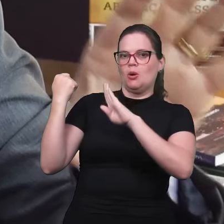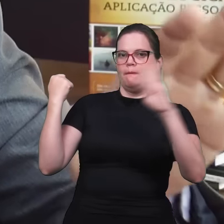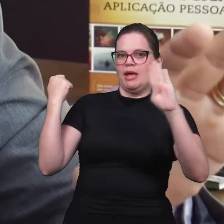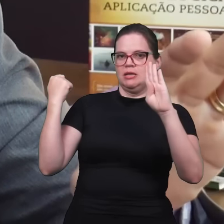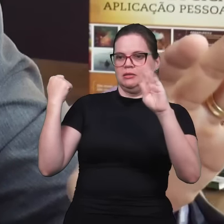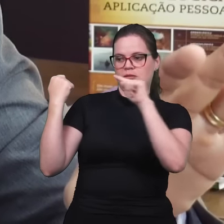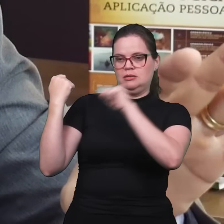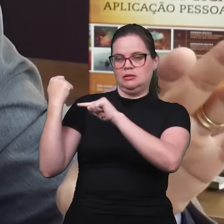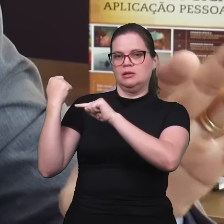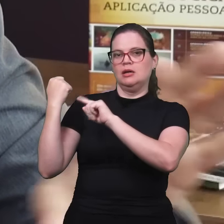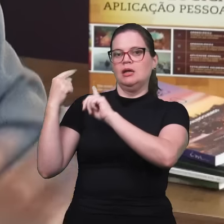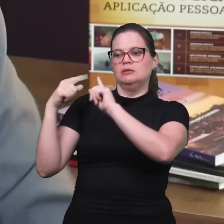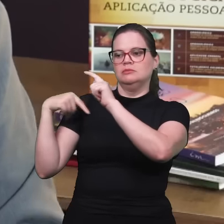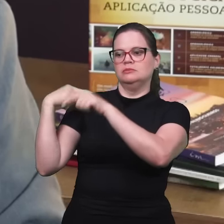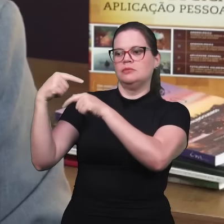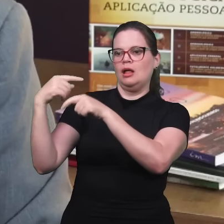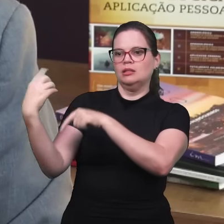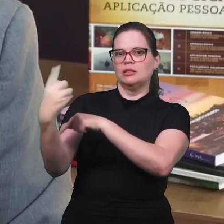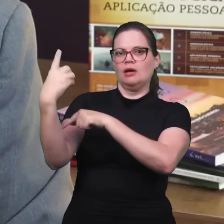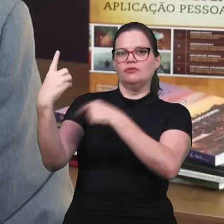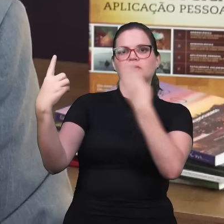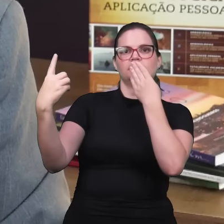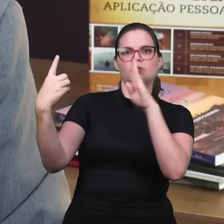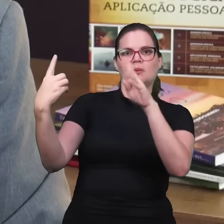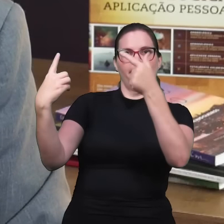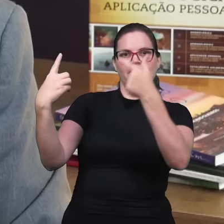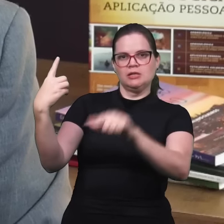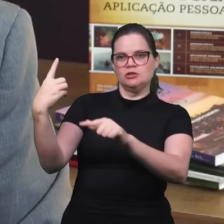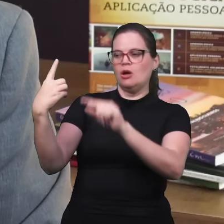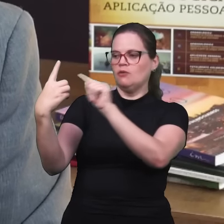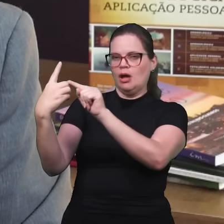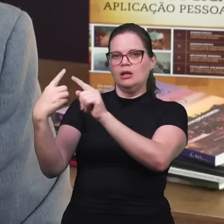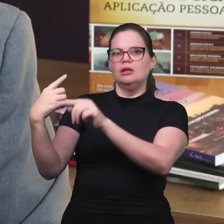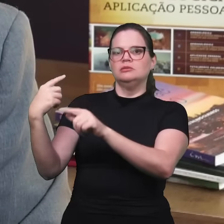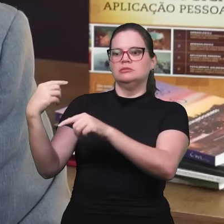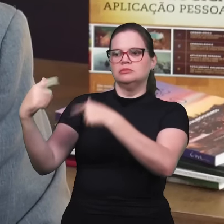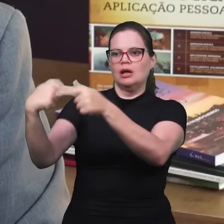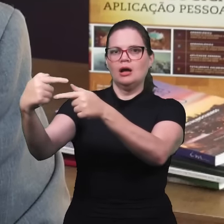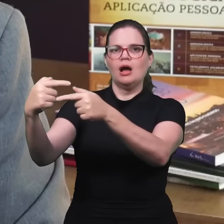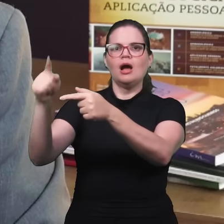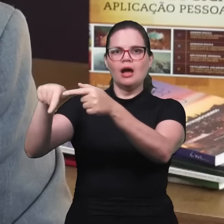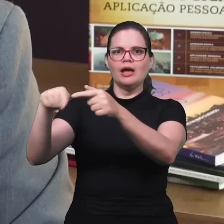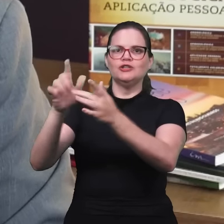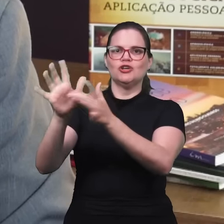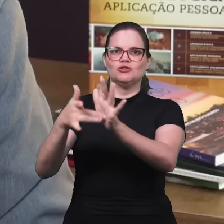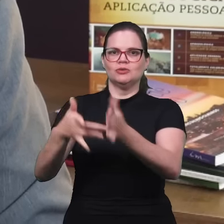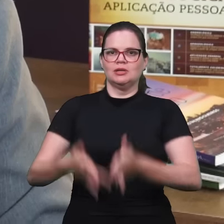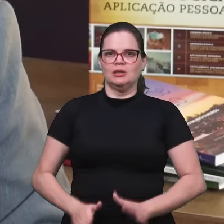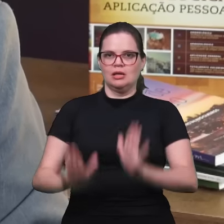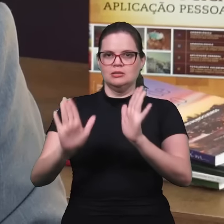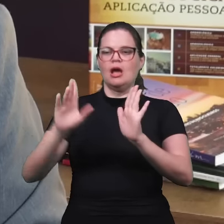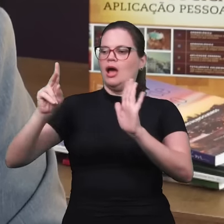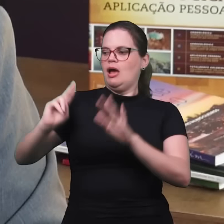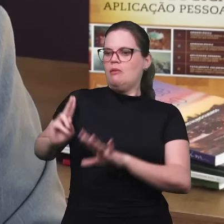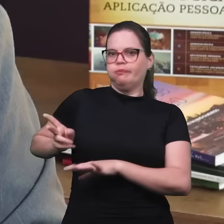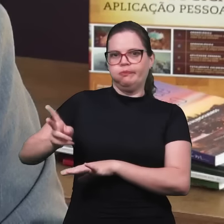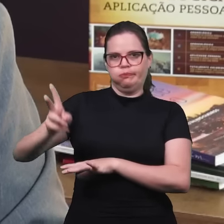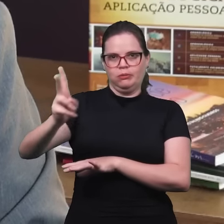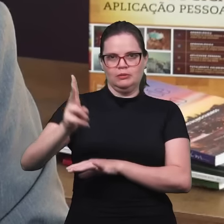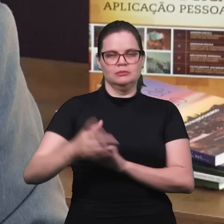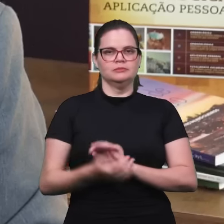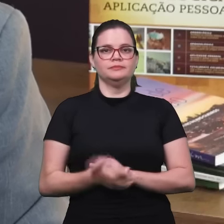Senhor opera na vida de Abraão ali, e de Abraão vai nascer toda a nação de Israel ali. Então o texto traz